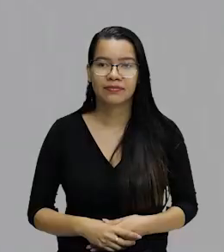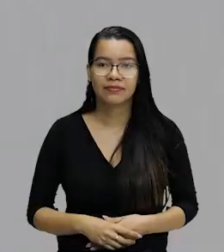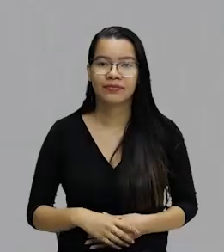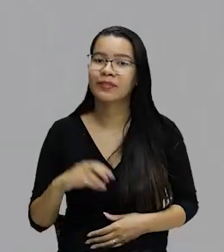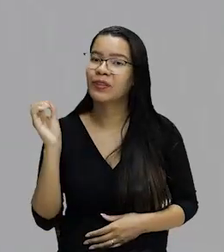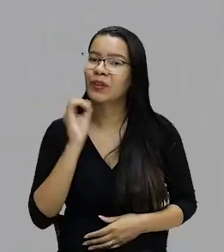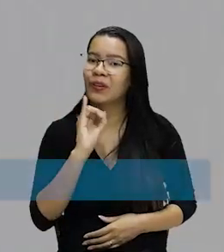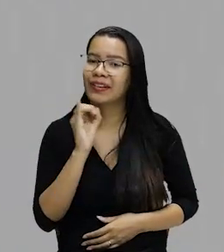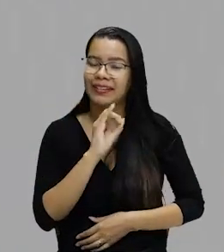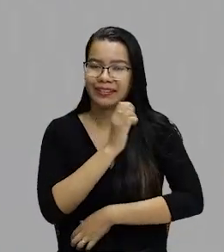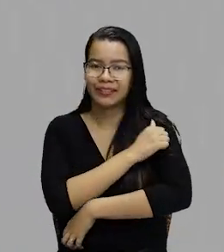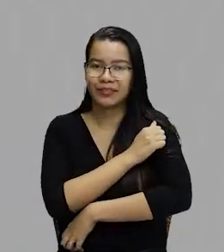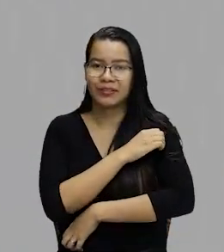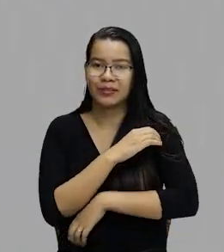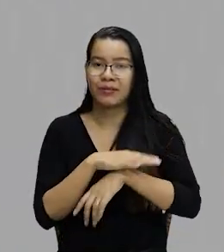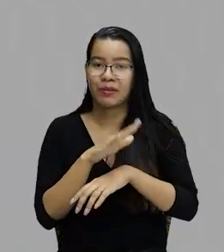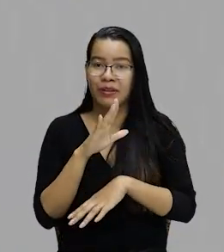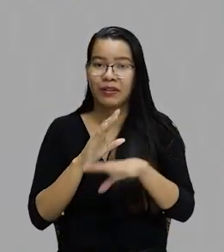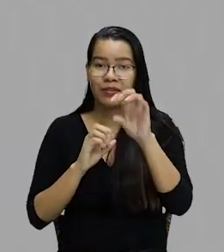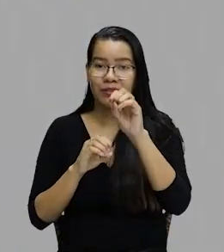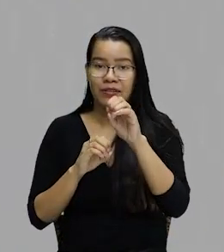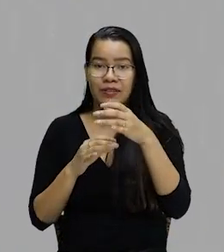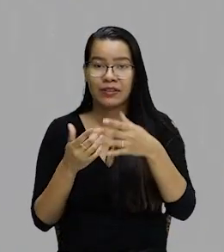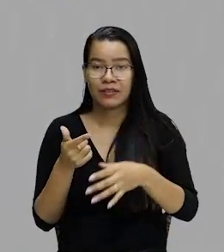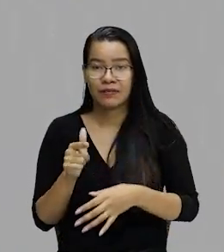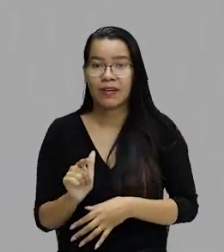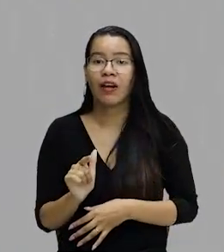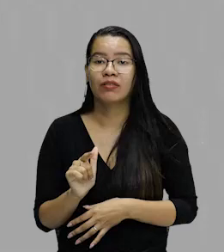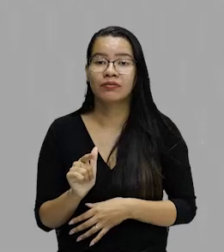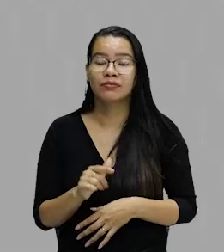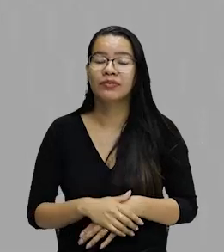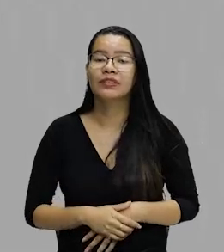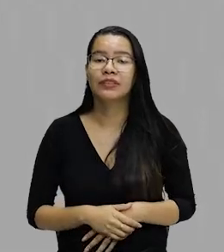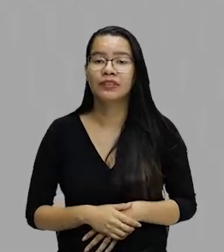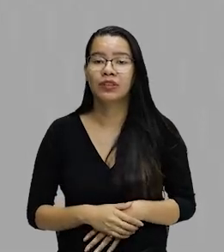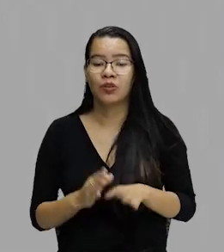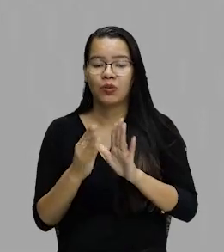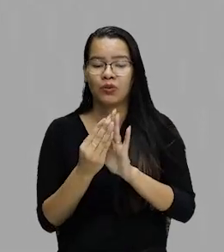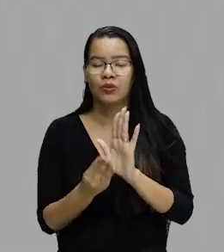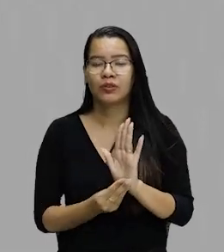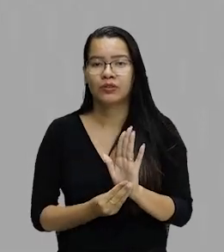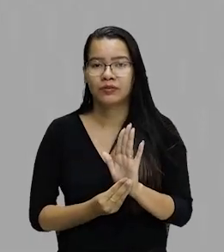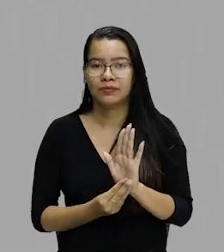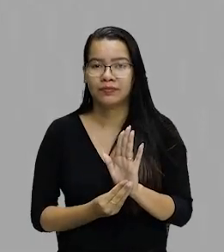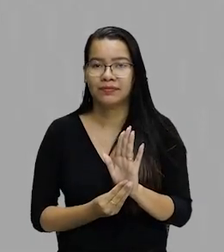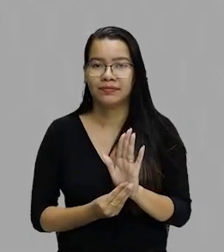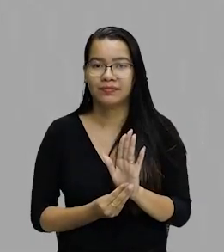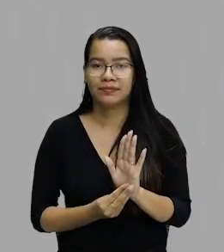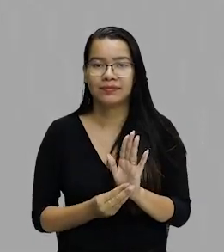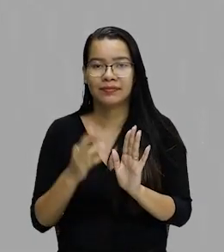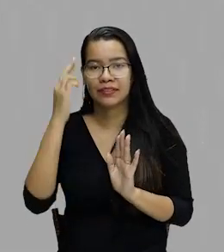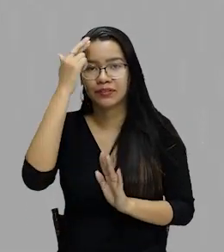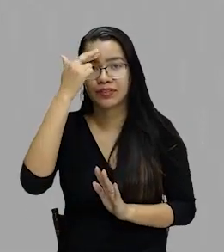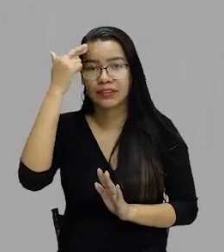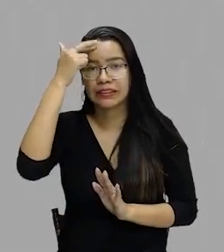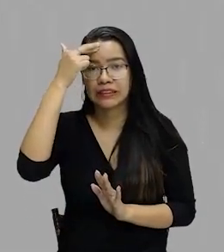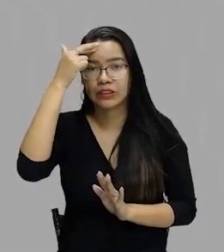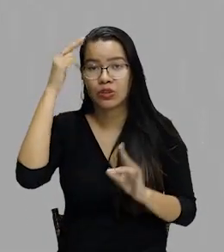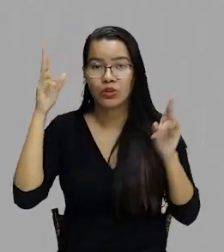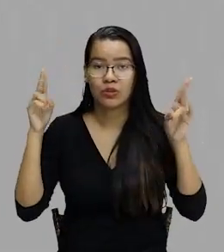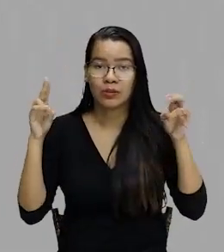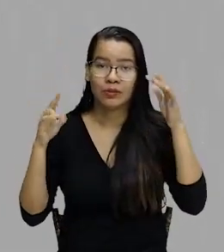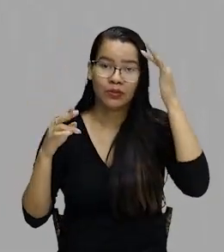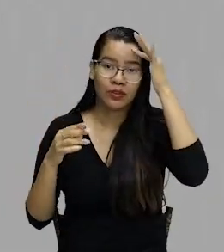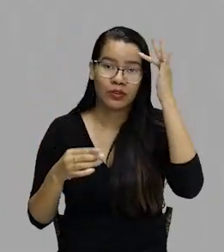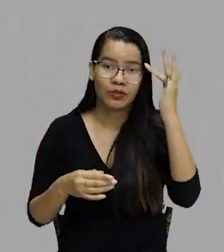Fala, meus queridos alunos, mais uma vez com vocês aqui, professor André Luiz, trazendo para vocês um conteúdo aqui bem reflexivo dentro da filosofia. E como eu